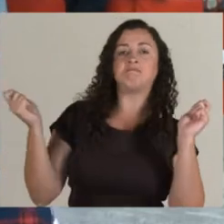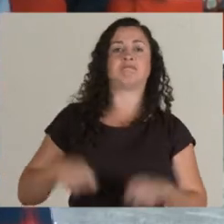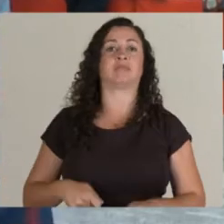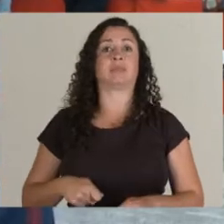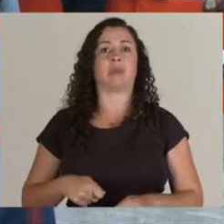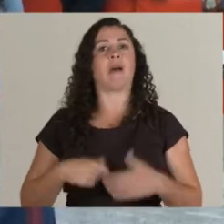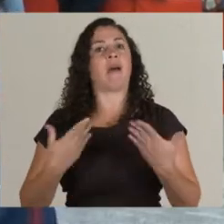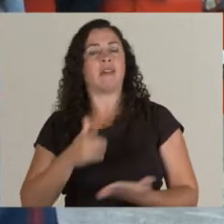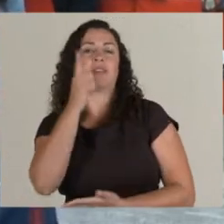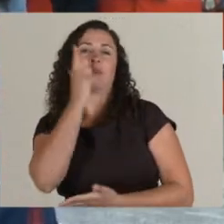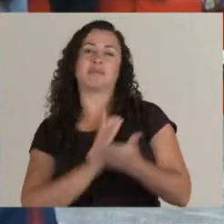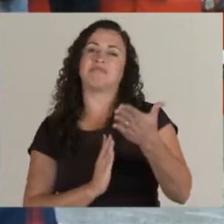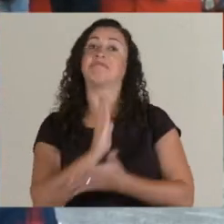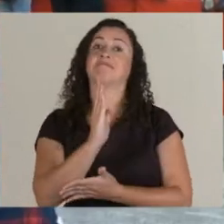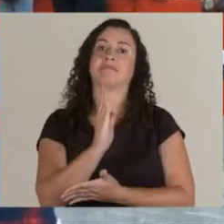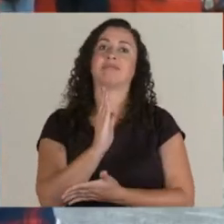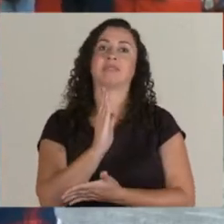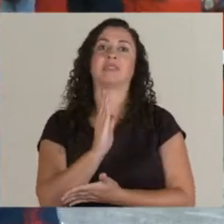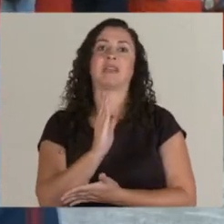mesmos para poder